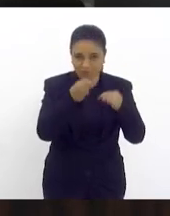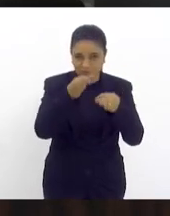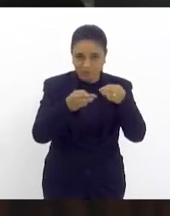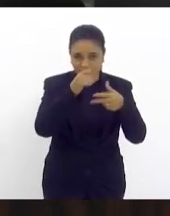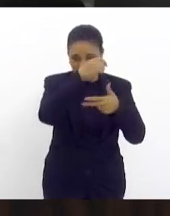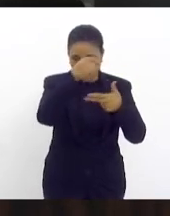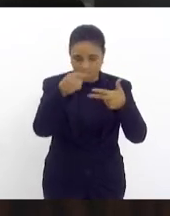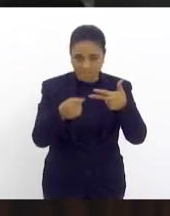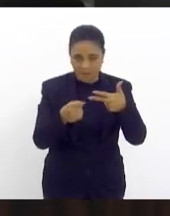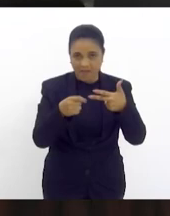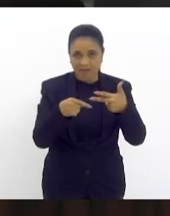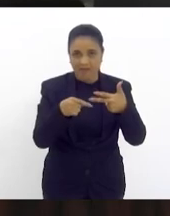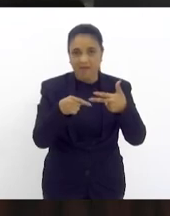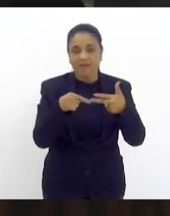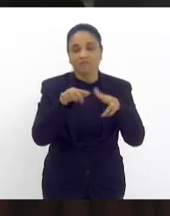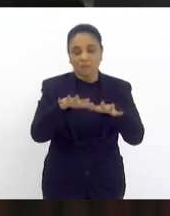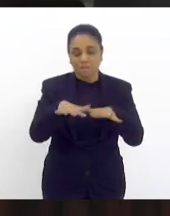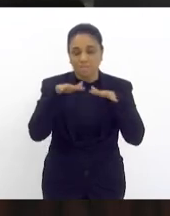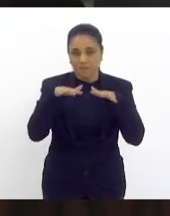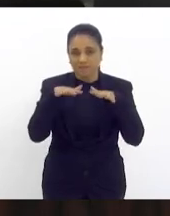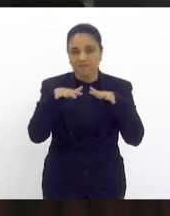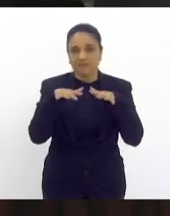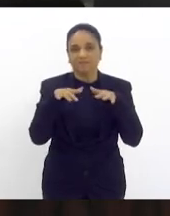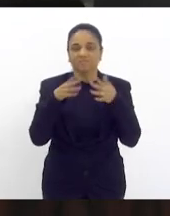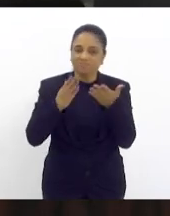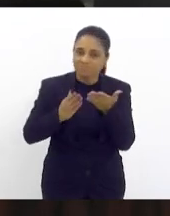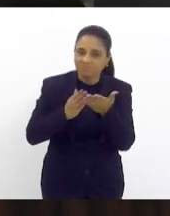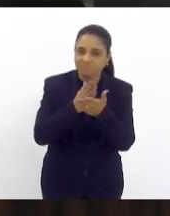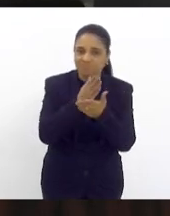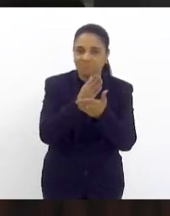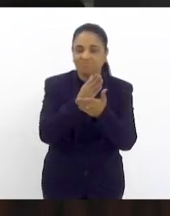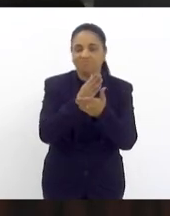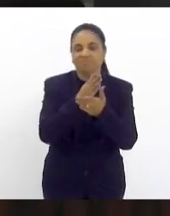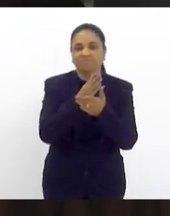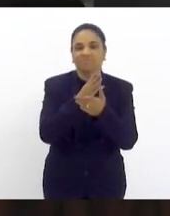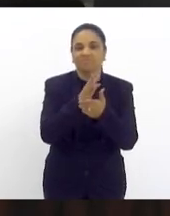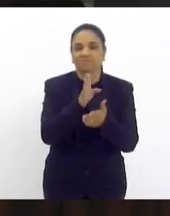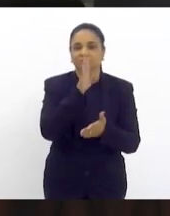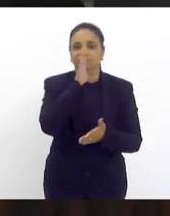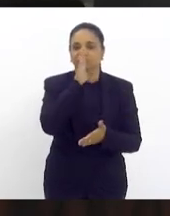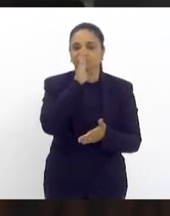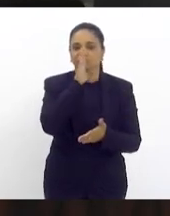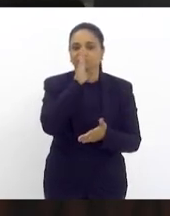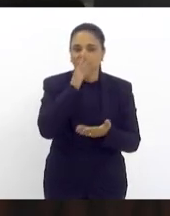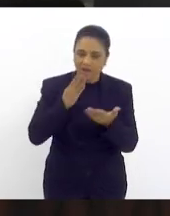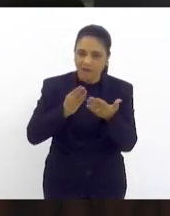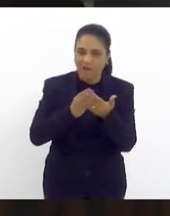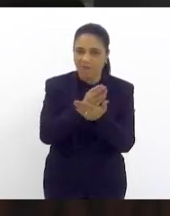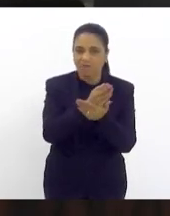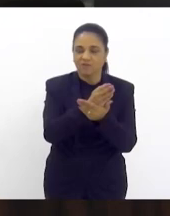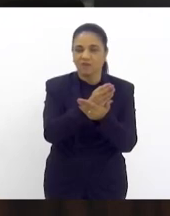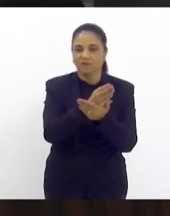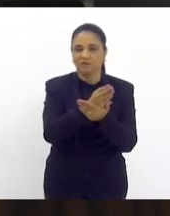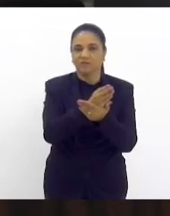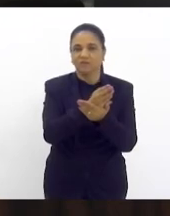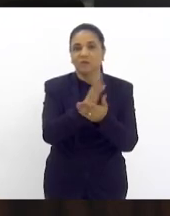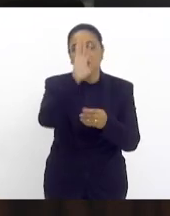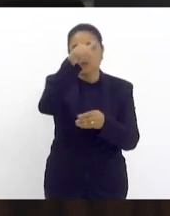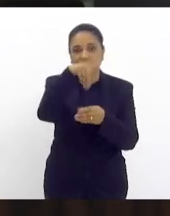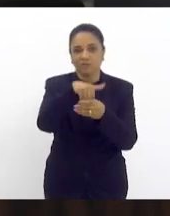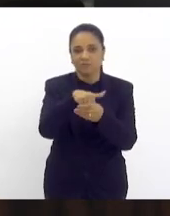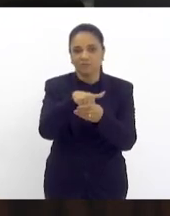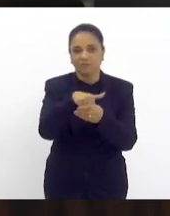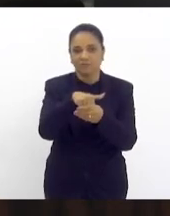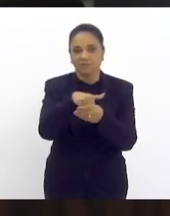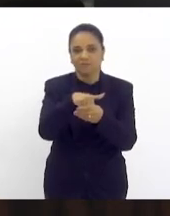as emendas de plenário senhores que a prova permanece Como estão aprovado em votação